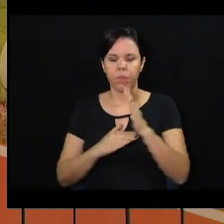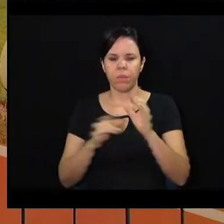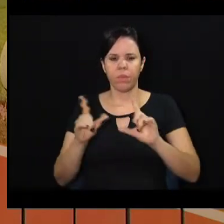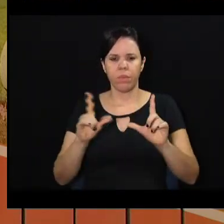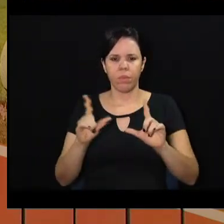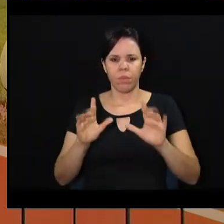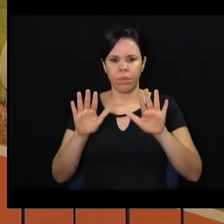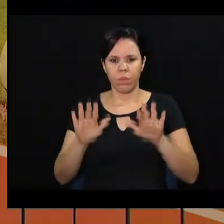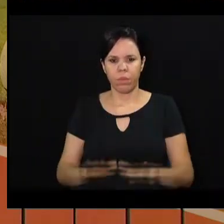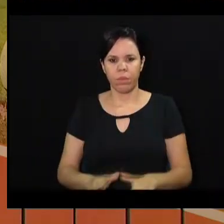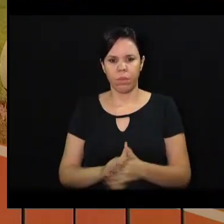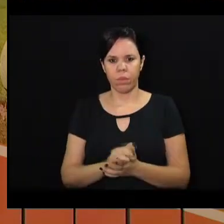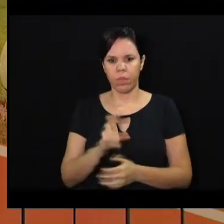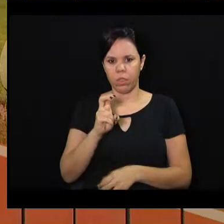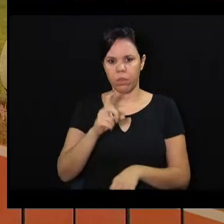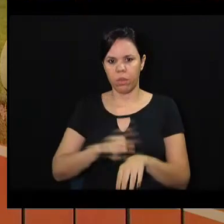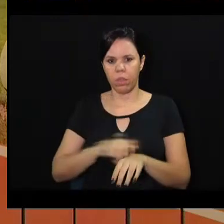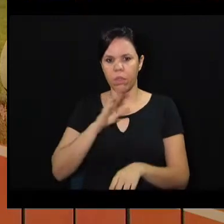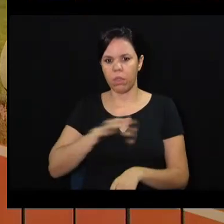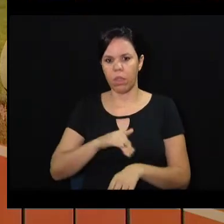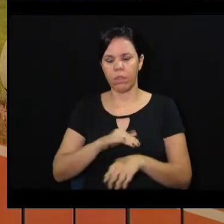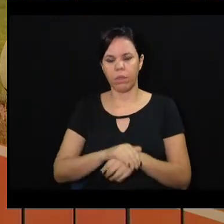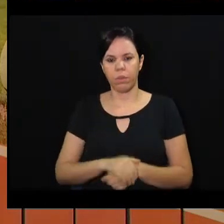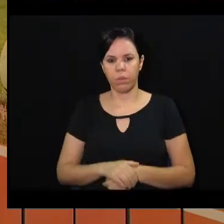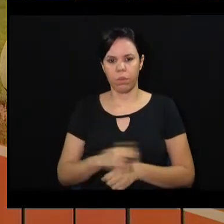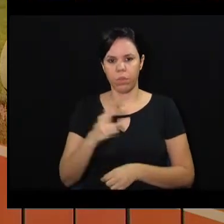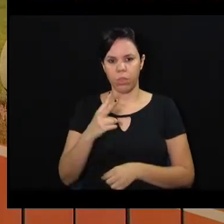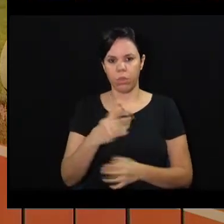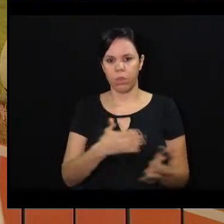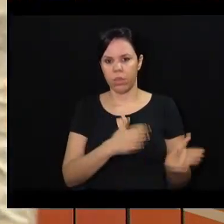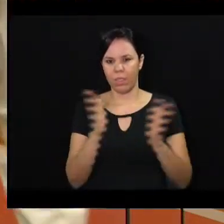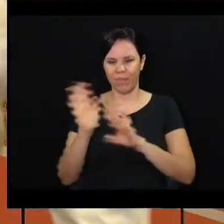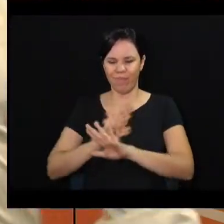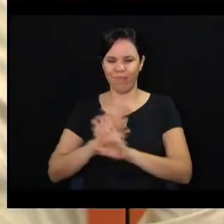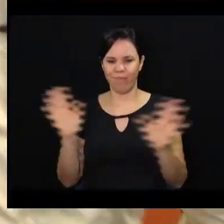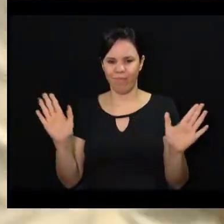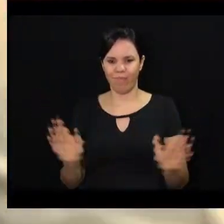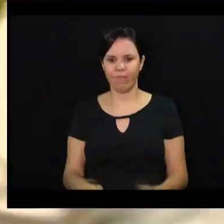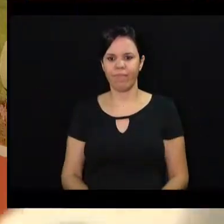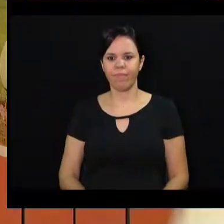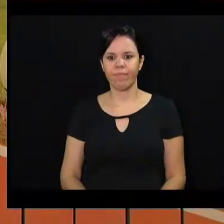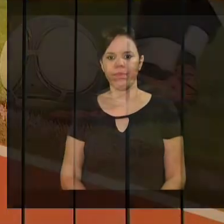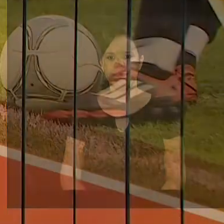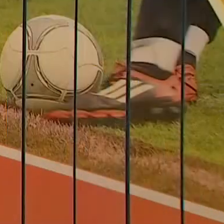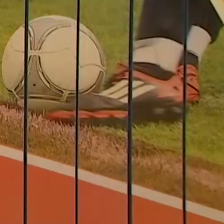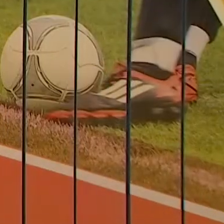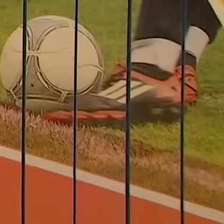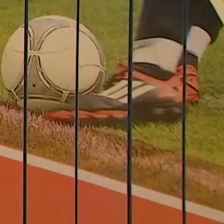fica por aqui. Às 5 horas da tarde tem a segunda edição. Até mais. Tchau, tchau.